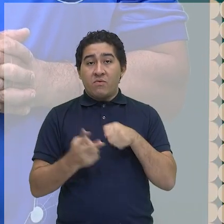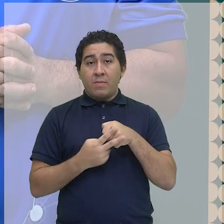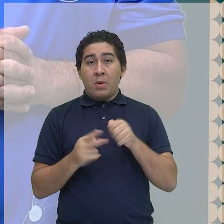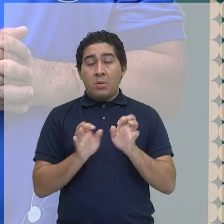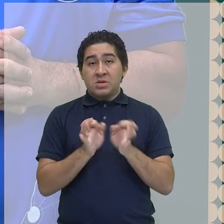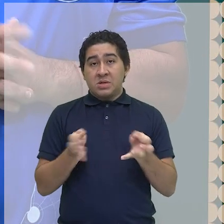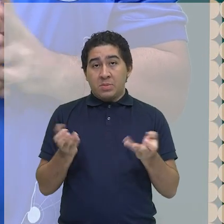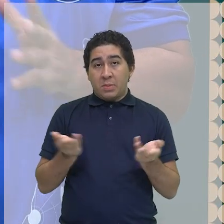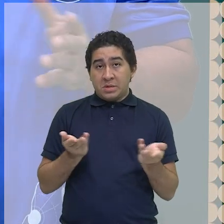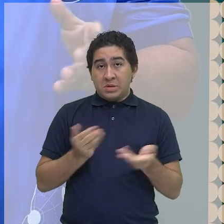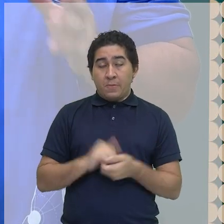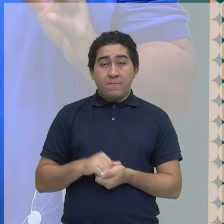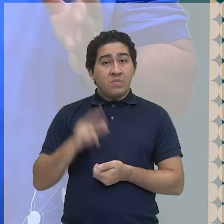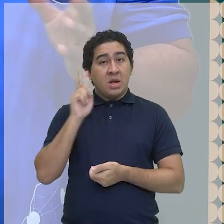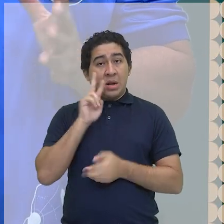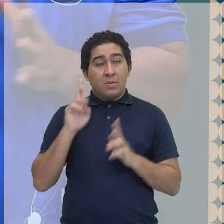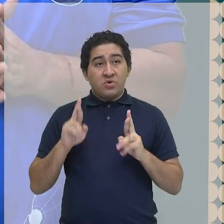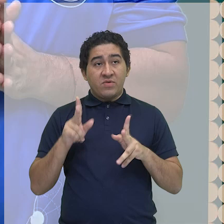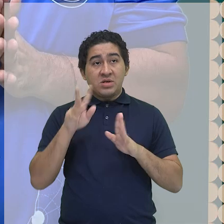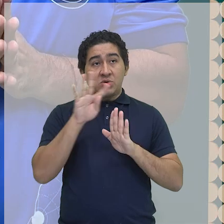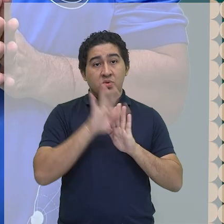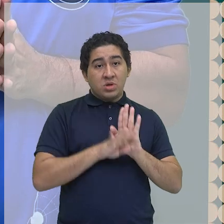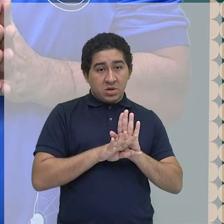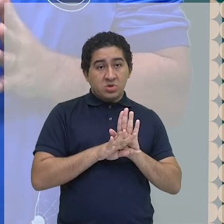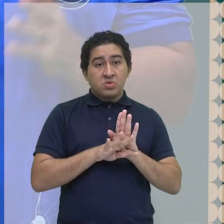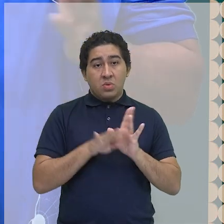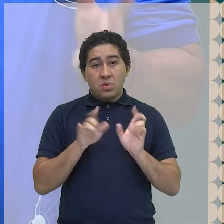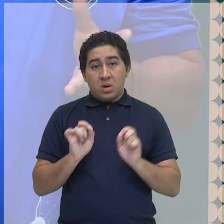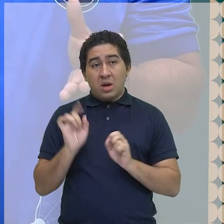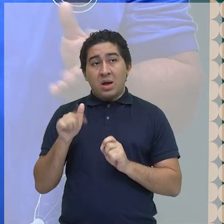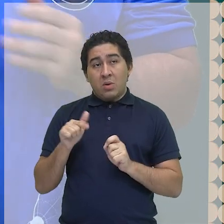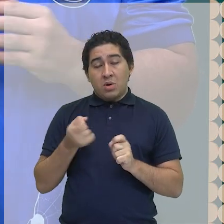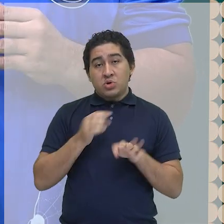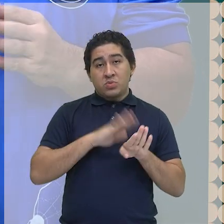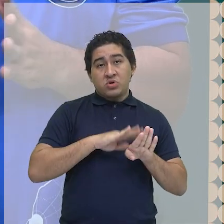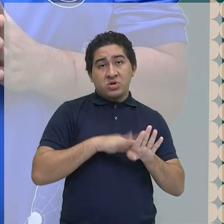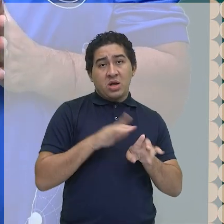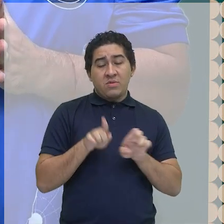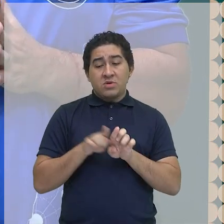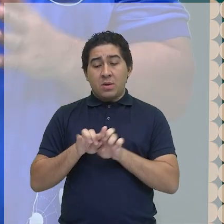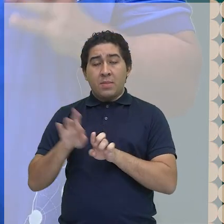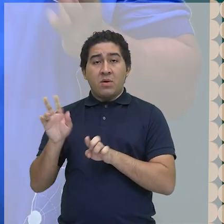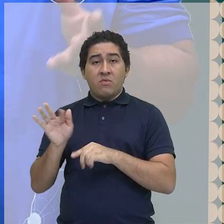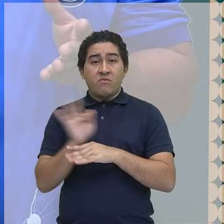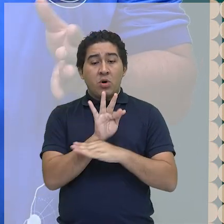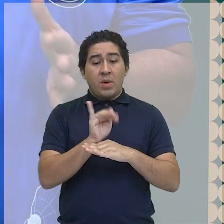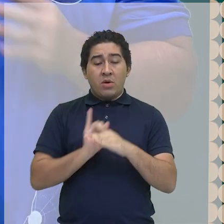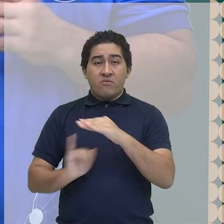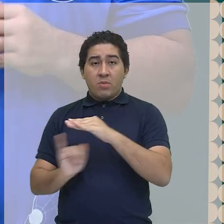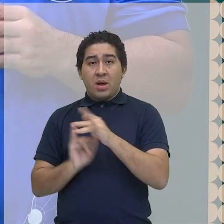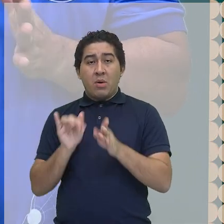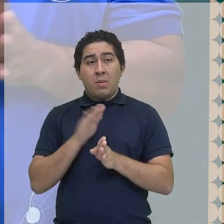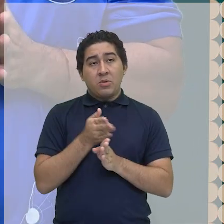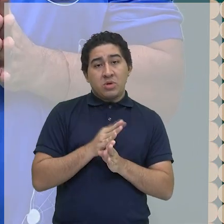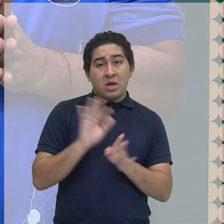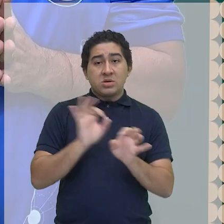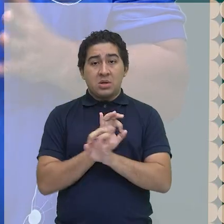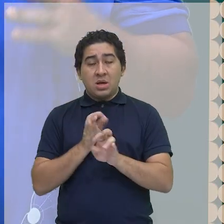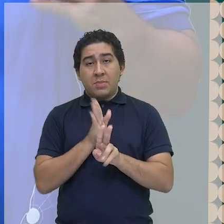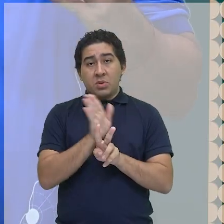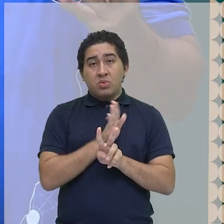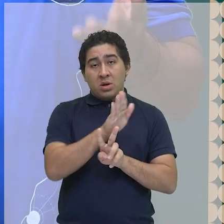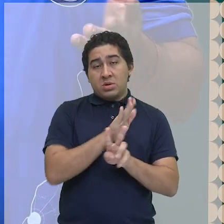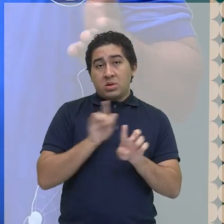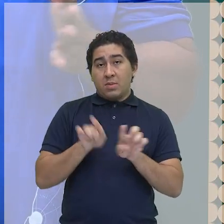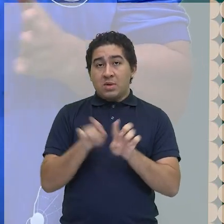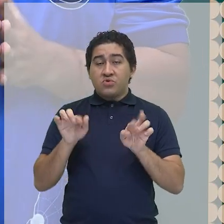Present. Lembra que a diferença dos textos legais e textos literários, né? Subjetividade, não subjetividade, ambiguidade, sim, ambiguidade,